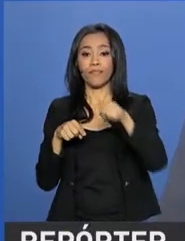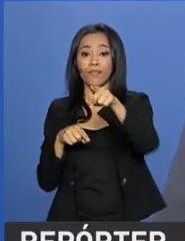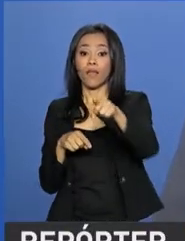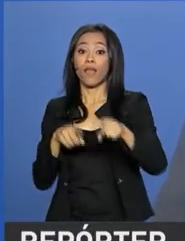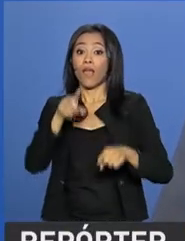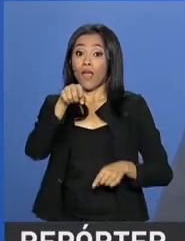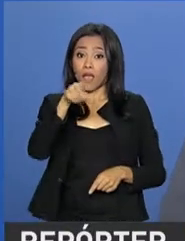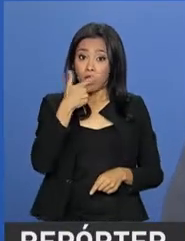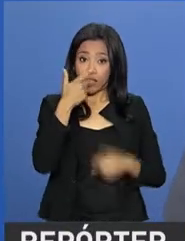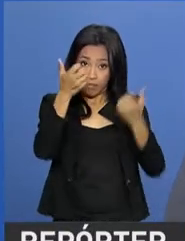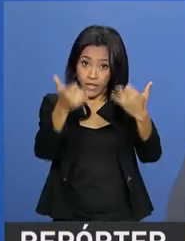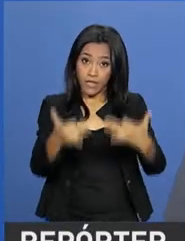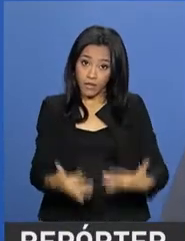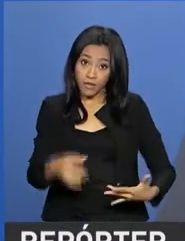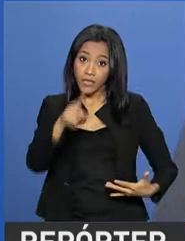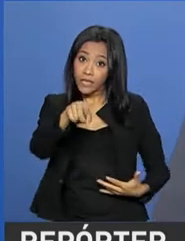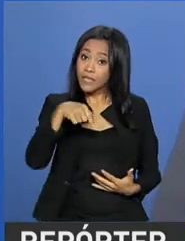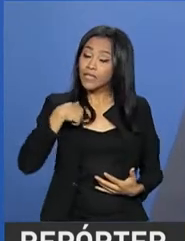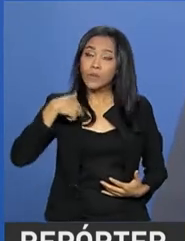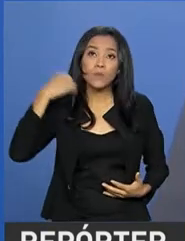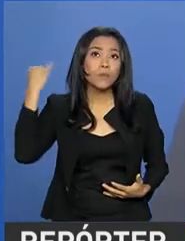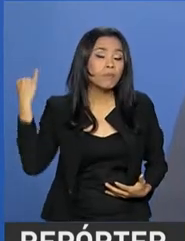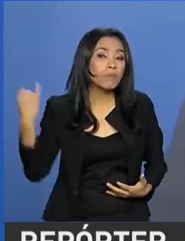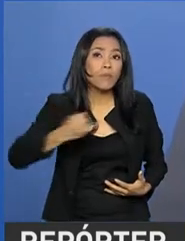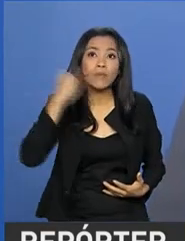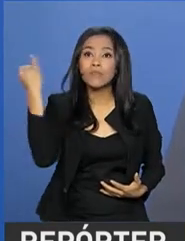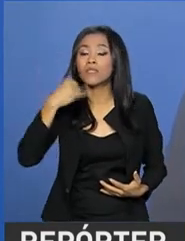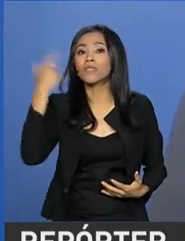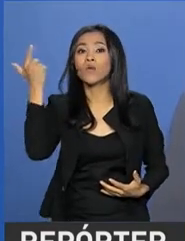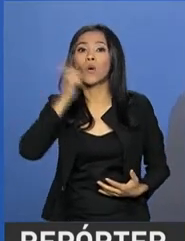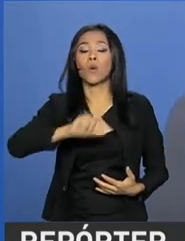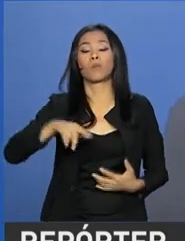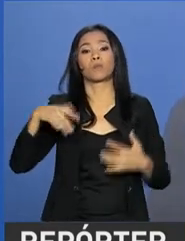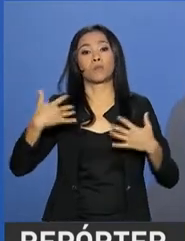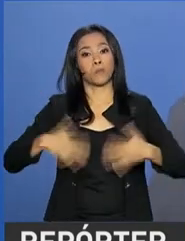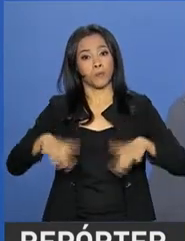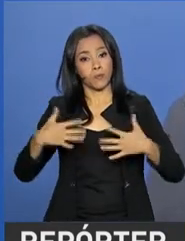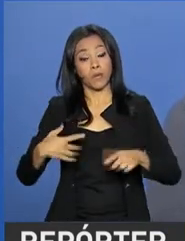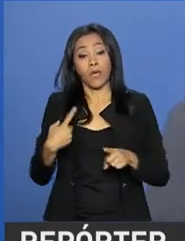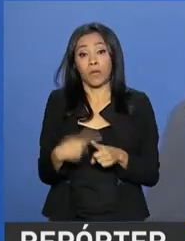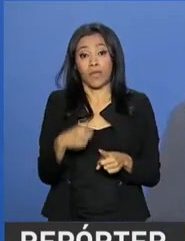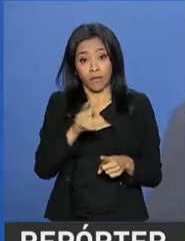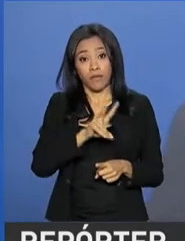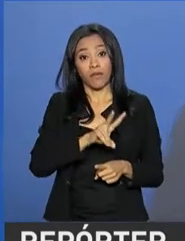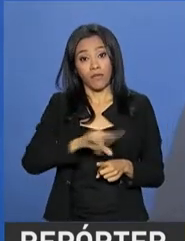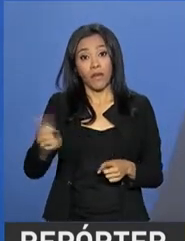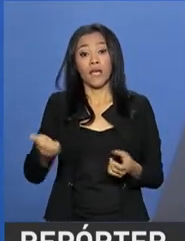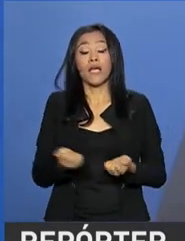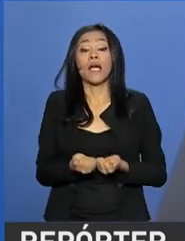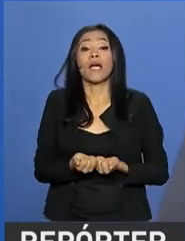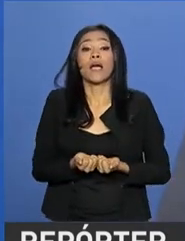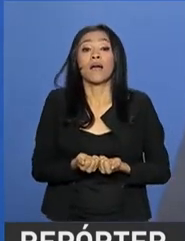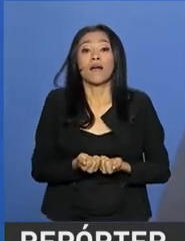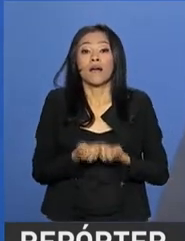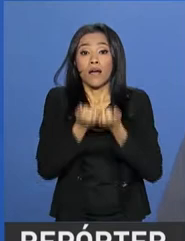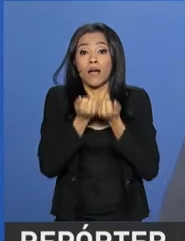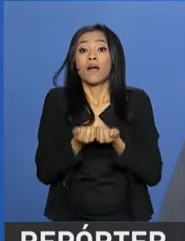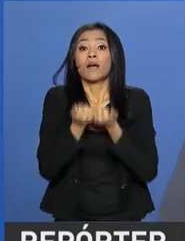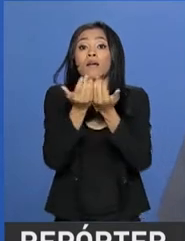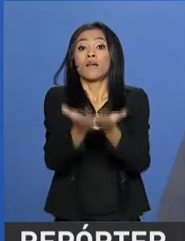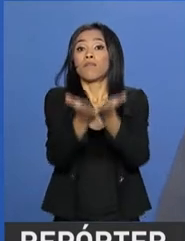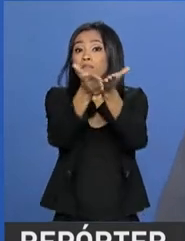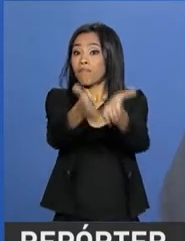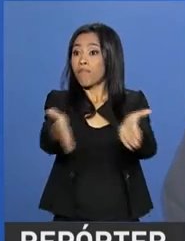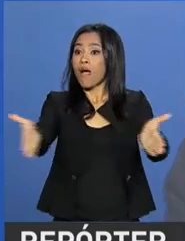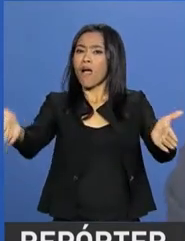um registro importante porque isto estará ampliando a oferta de energia para o sistema nacional